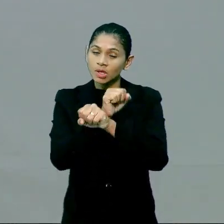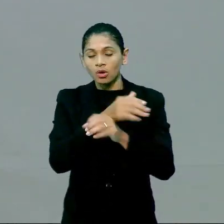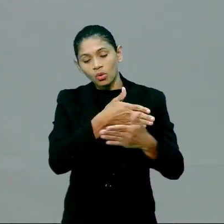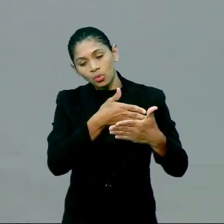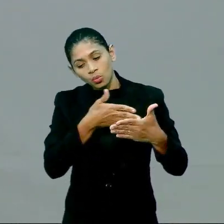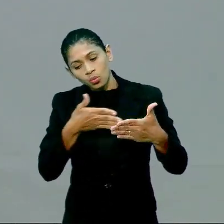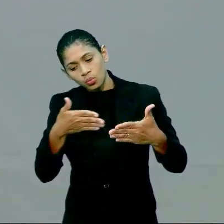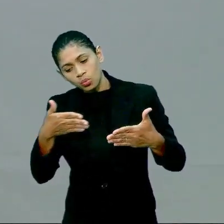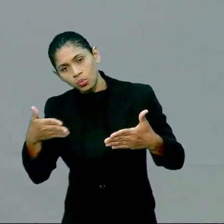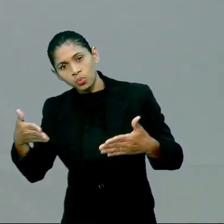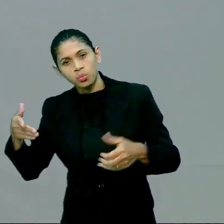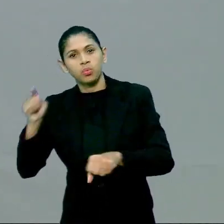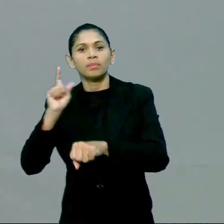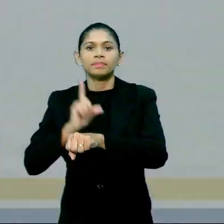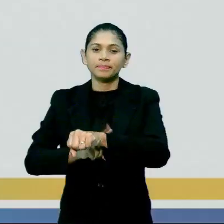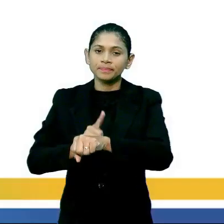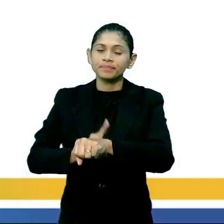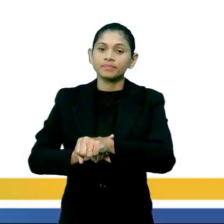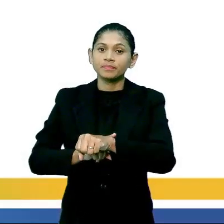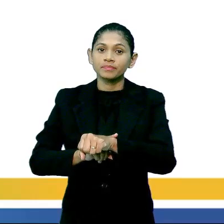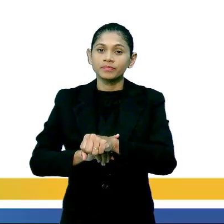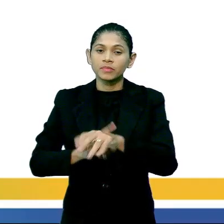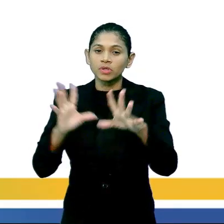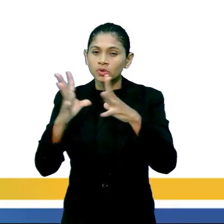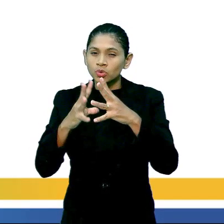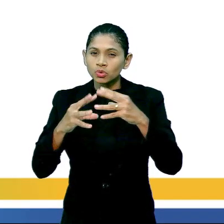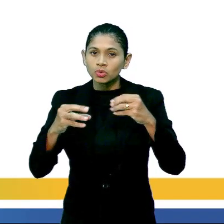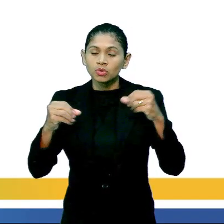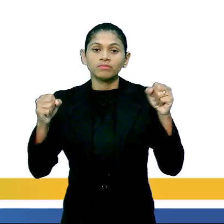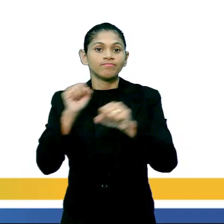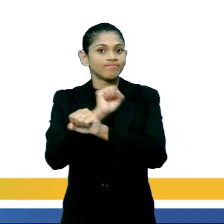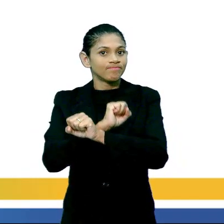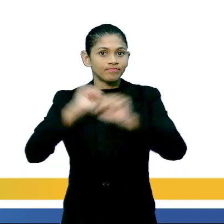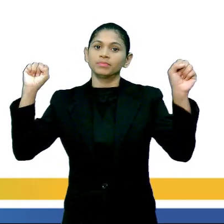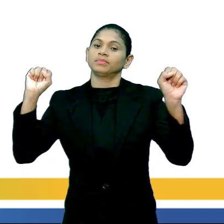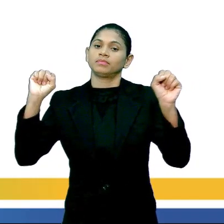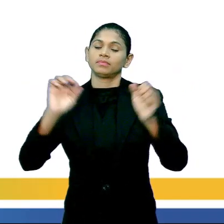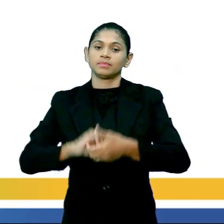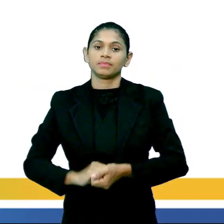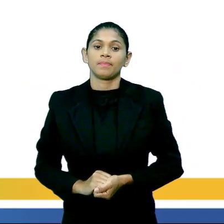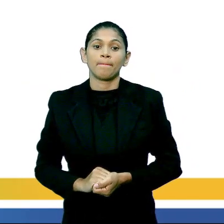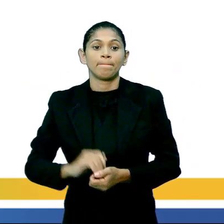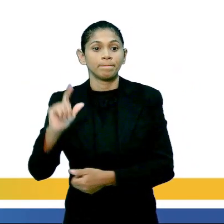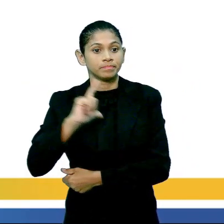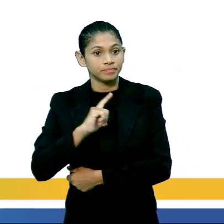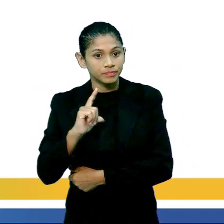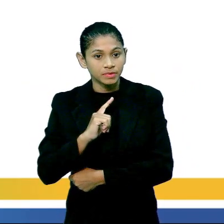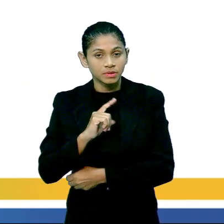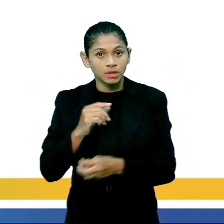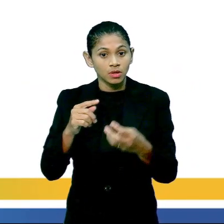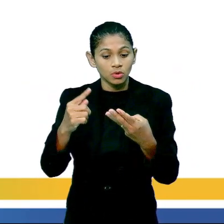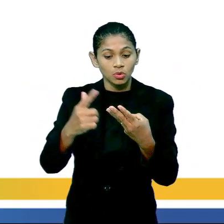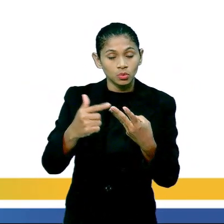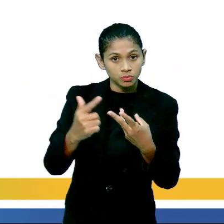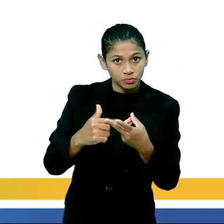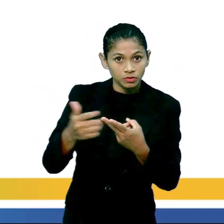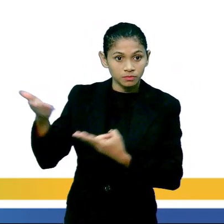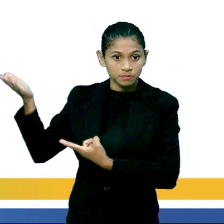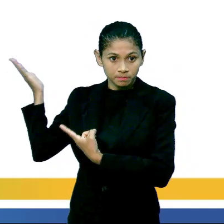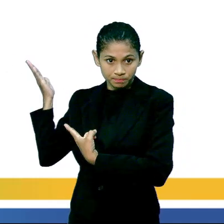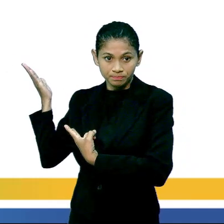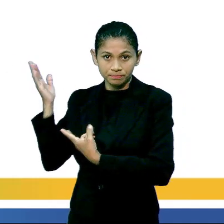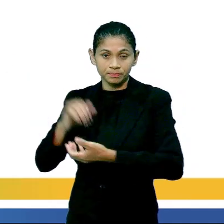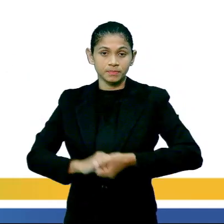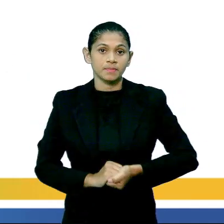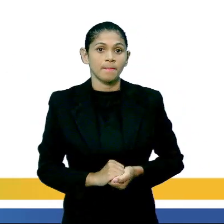tempo, a escravidão acabaria no país. E aí a gente tem os abolicionistas, que é o foco da nossa produção literária do